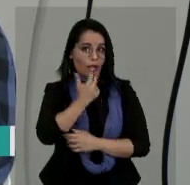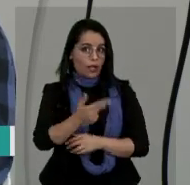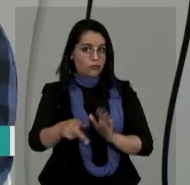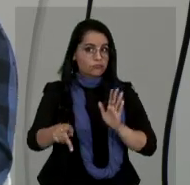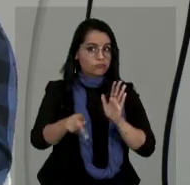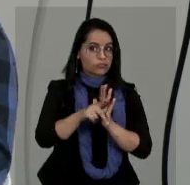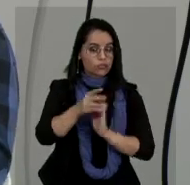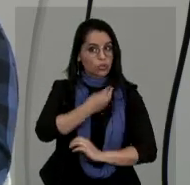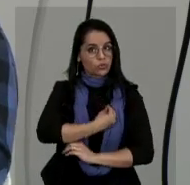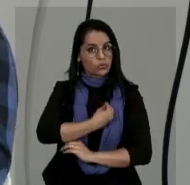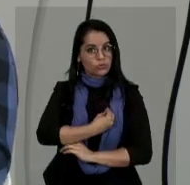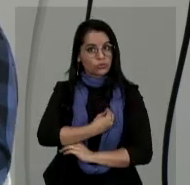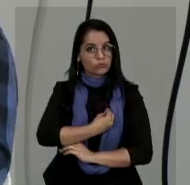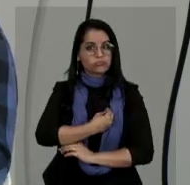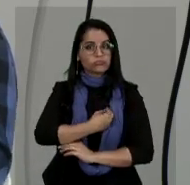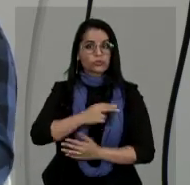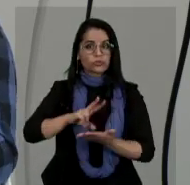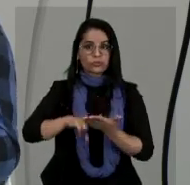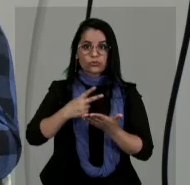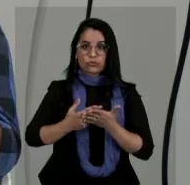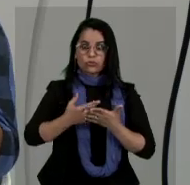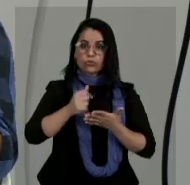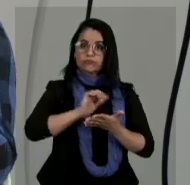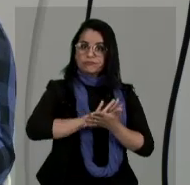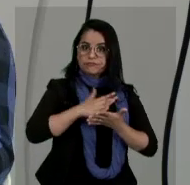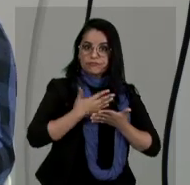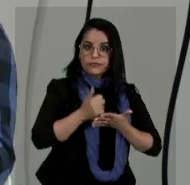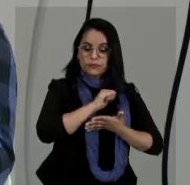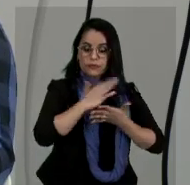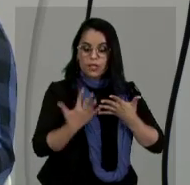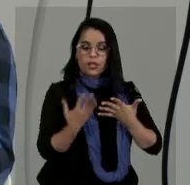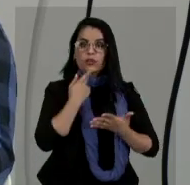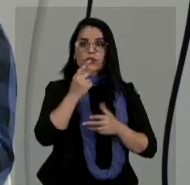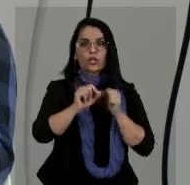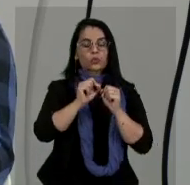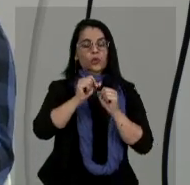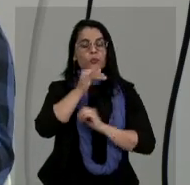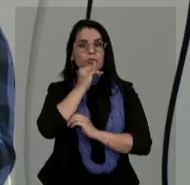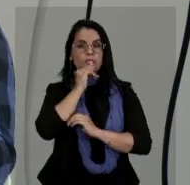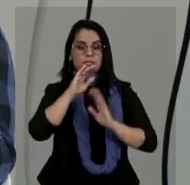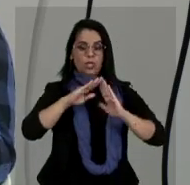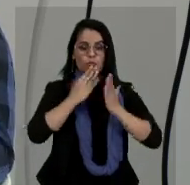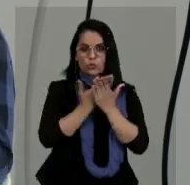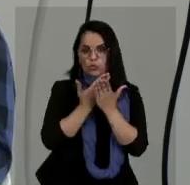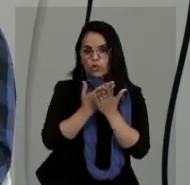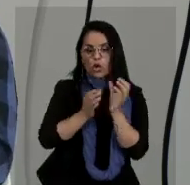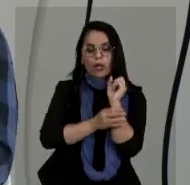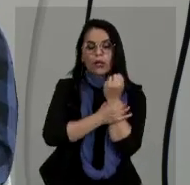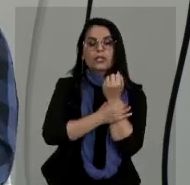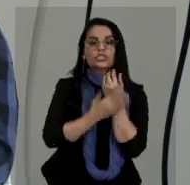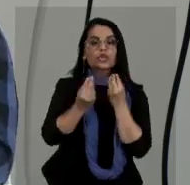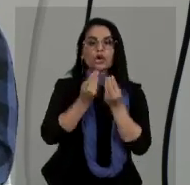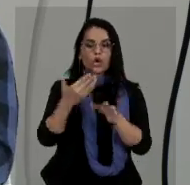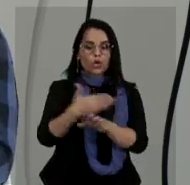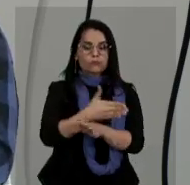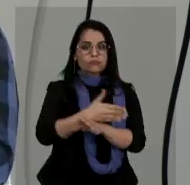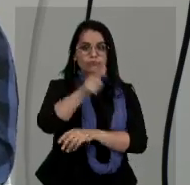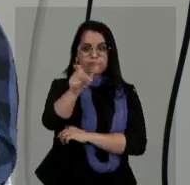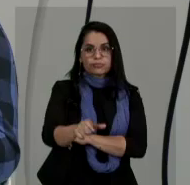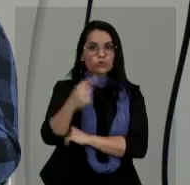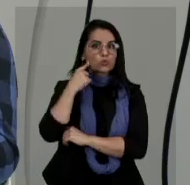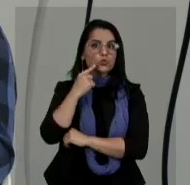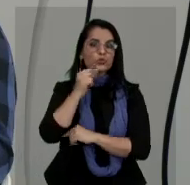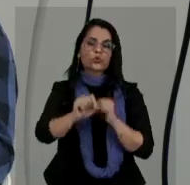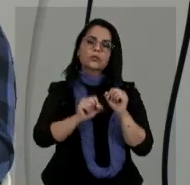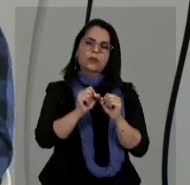através da presença do tradutor e intérprete de Libras. Falando do nosso contexto educacional, por exemplo, a garantia de acessibilidade à pessoa surda